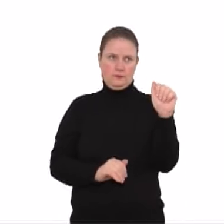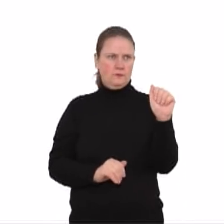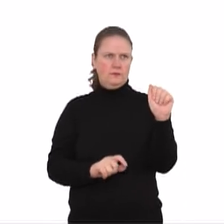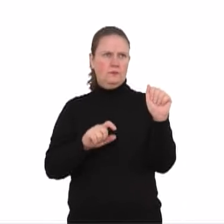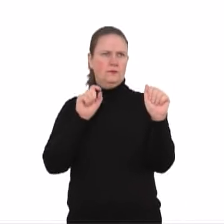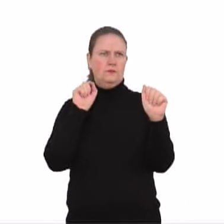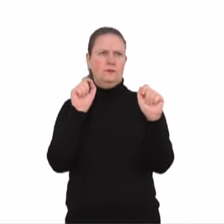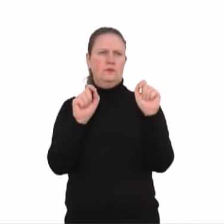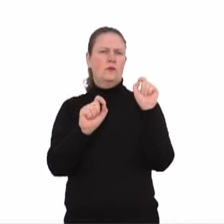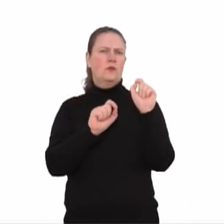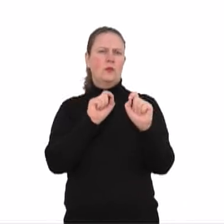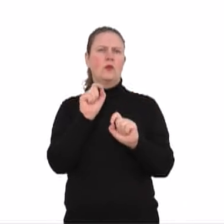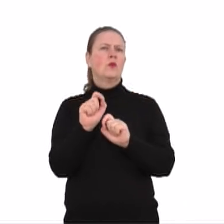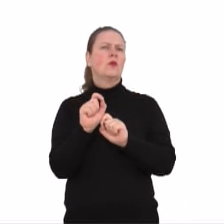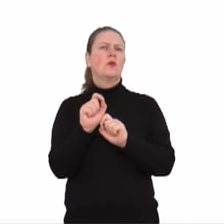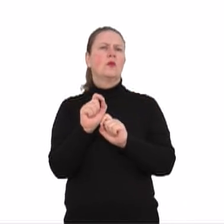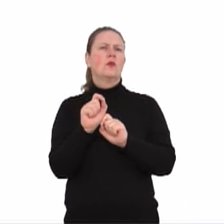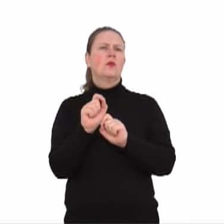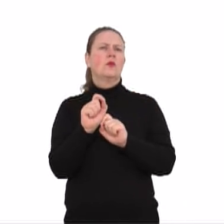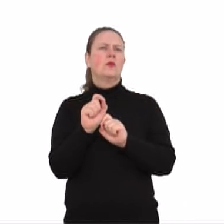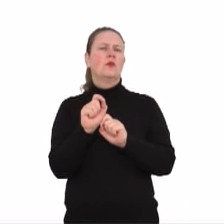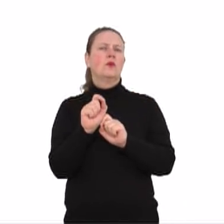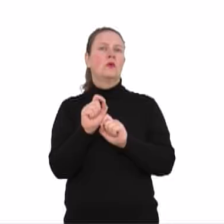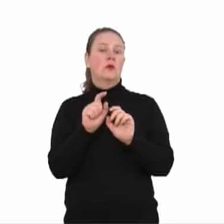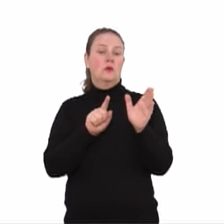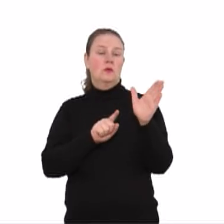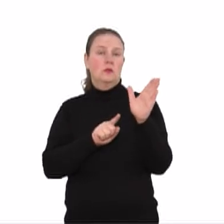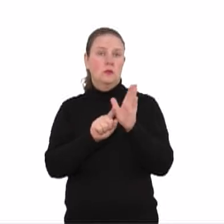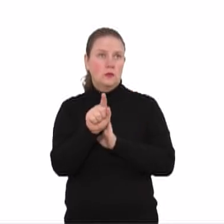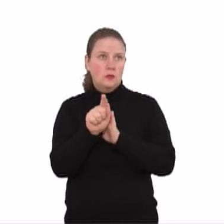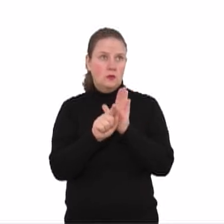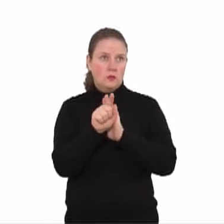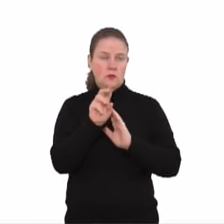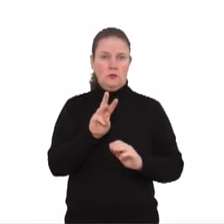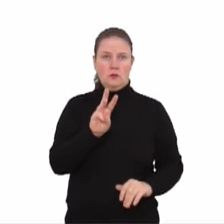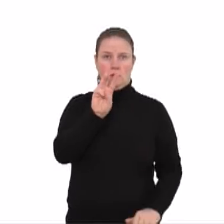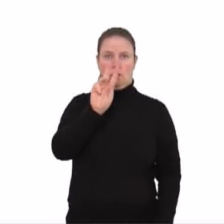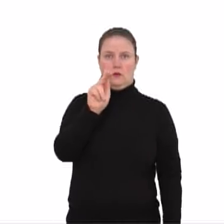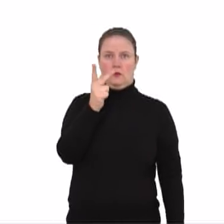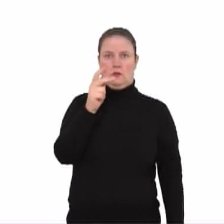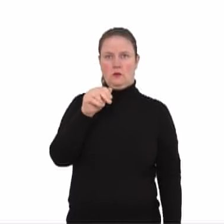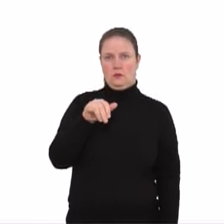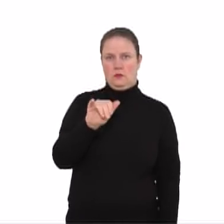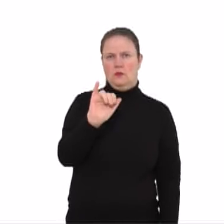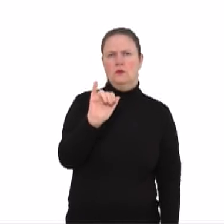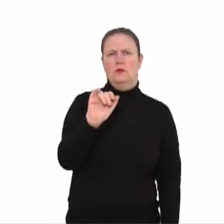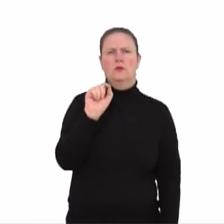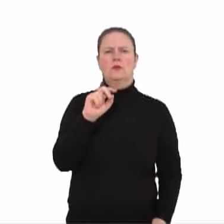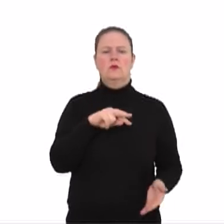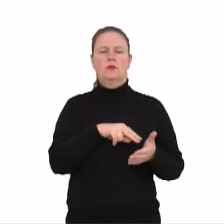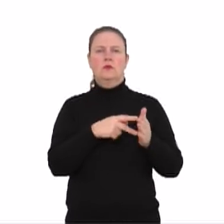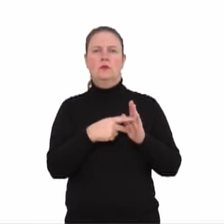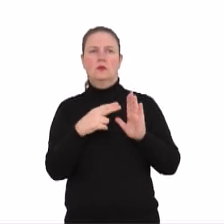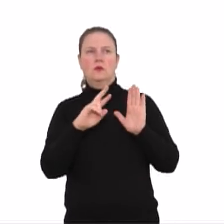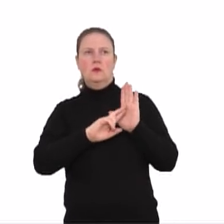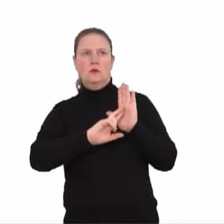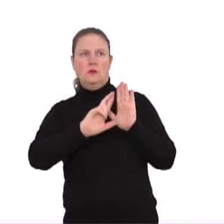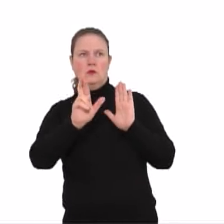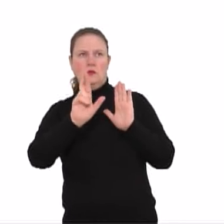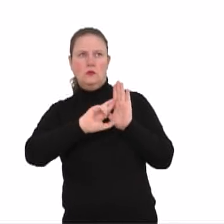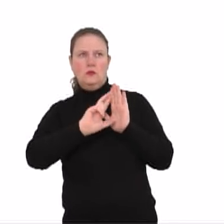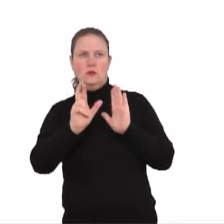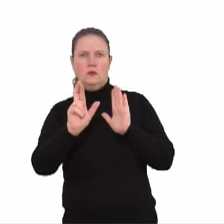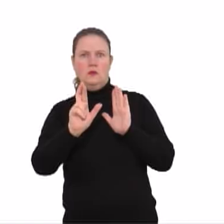Why is Rio de Janeiro famous? Quando a minha pergunta começa com o pronome interrogativo why, a minha resposta